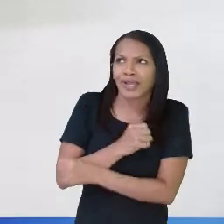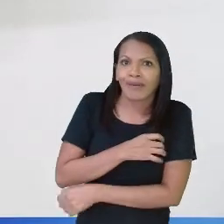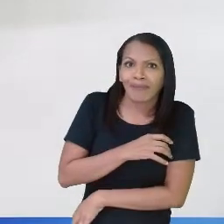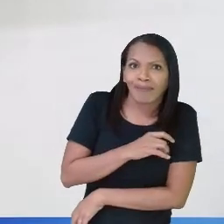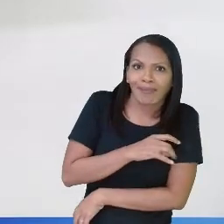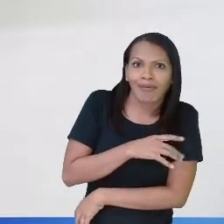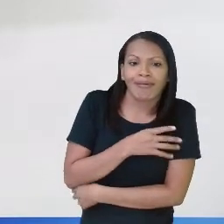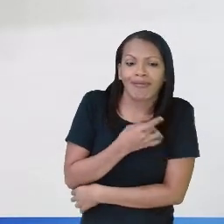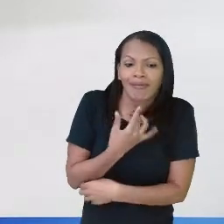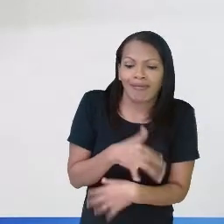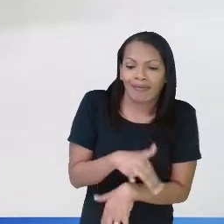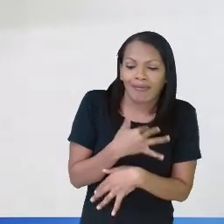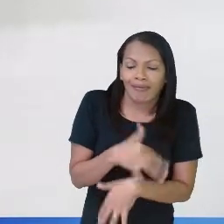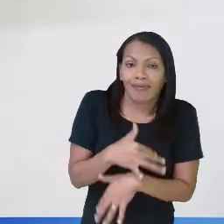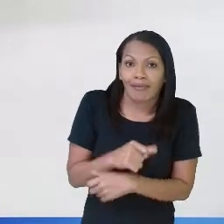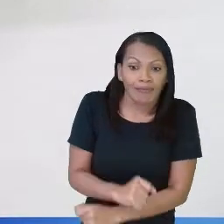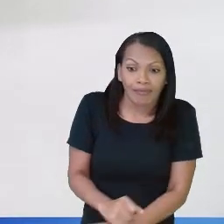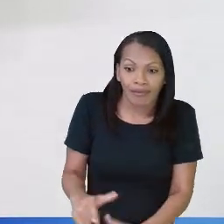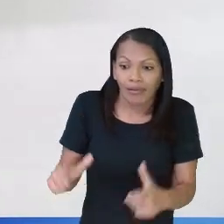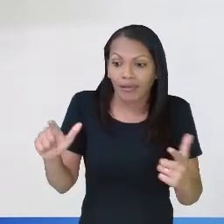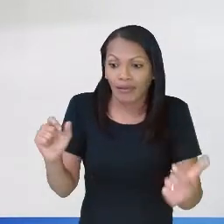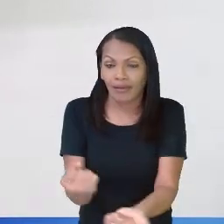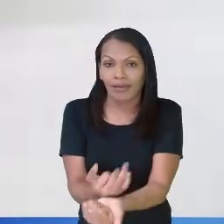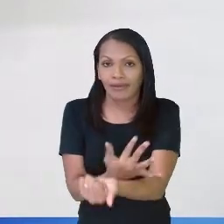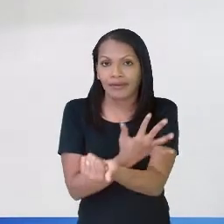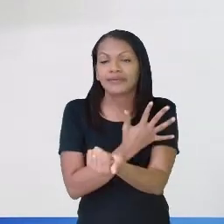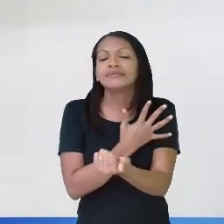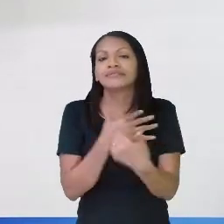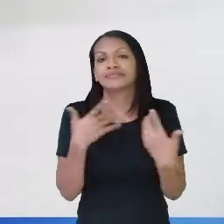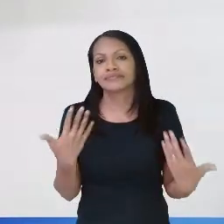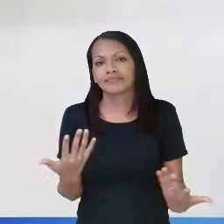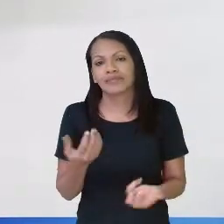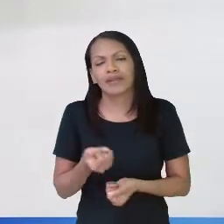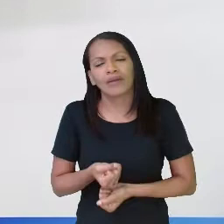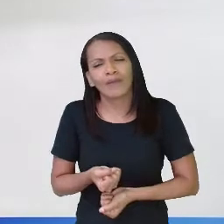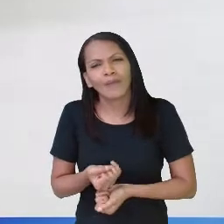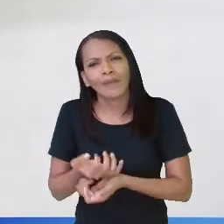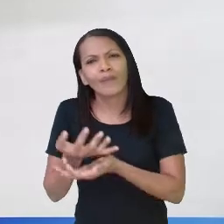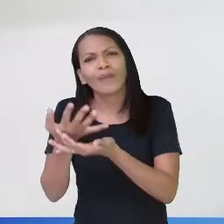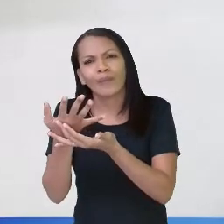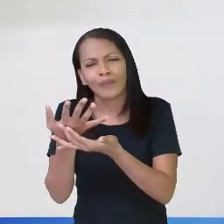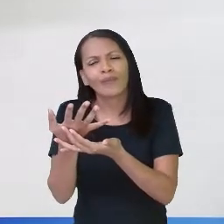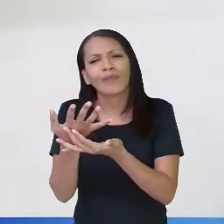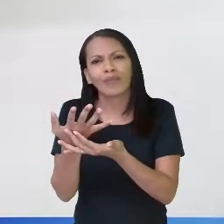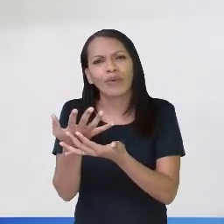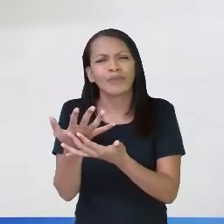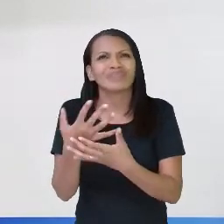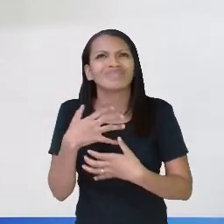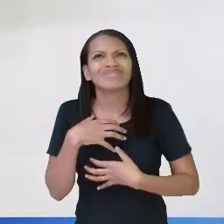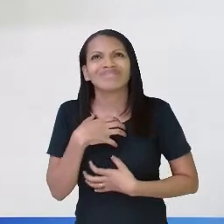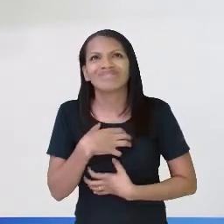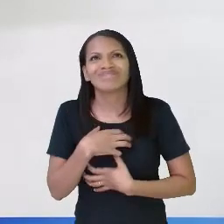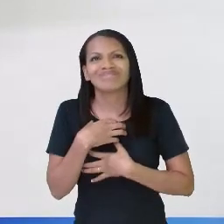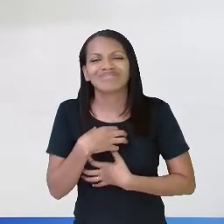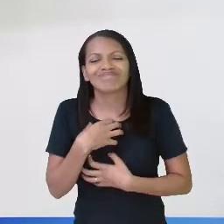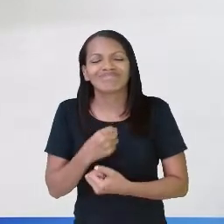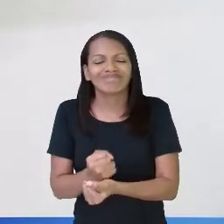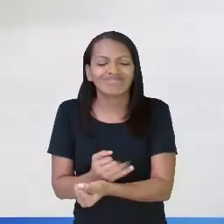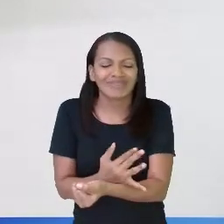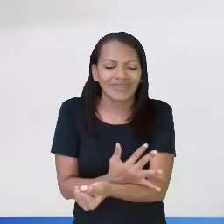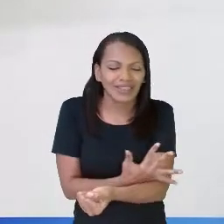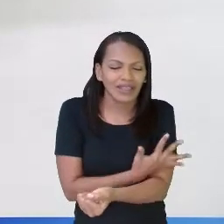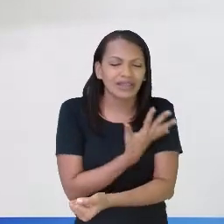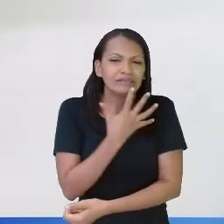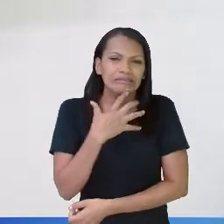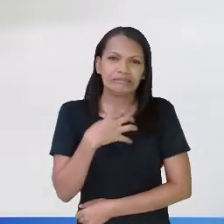é? Então desperta a emoção. No caso do poema, em especial, ele mexe muito com a nossa emoção, com o nosso